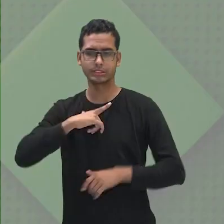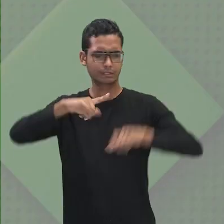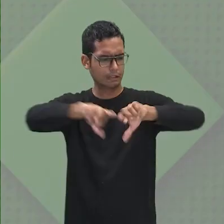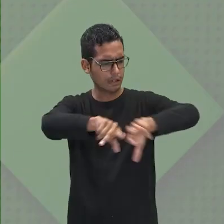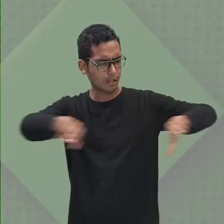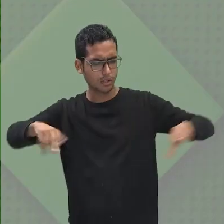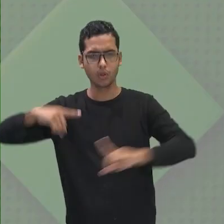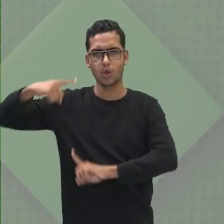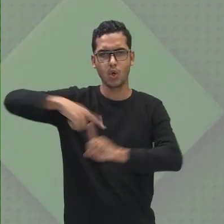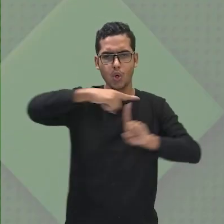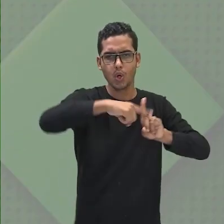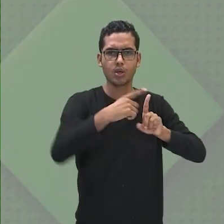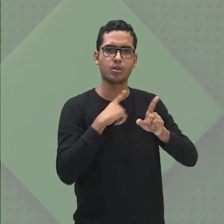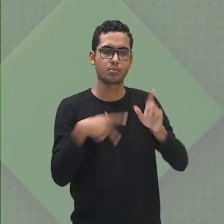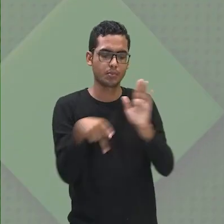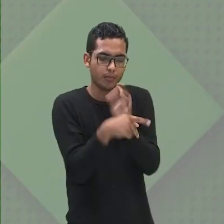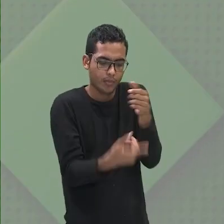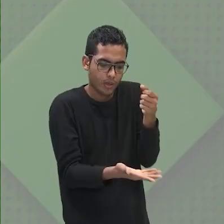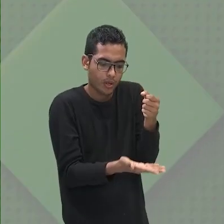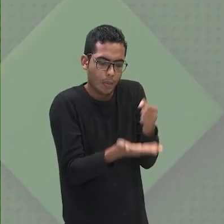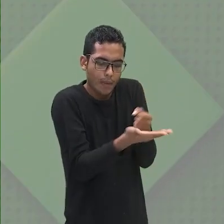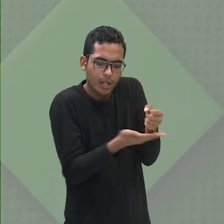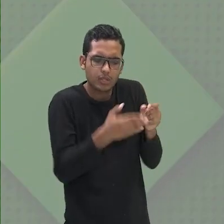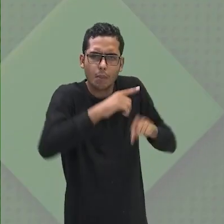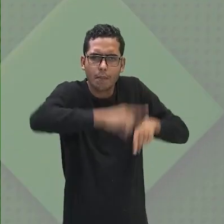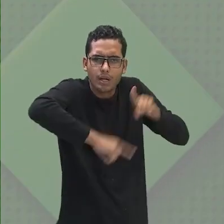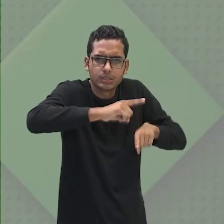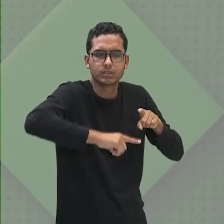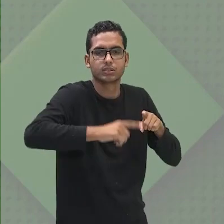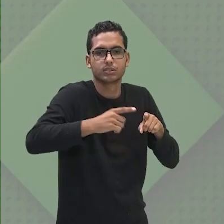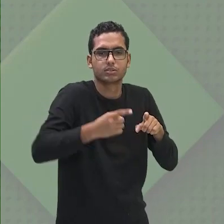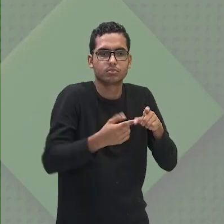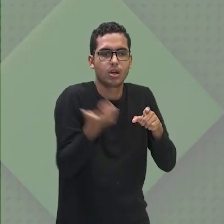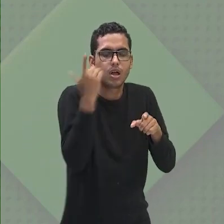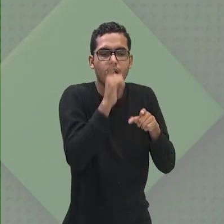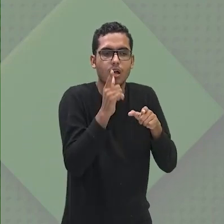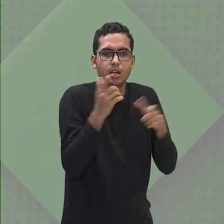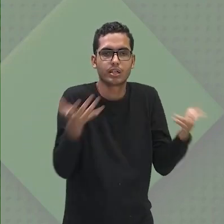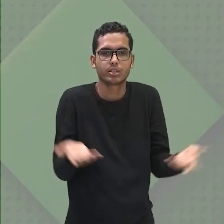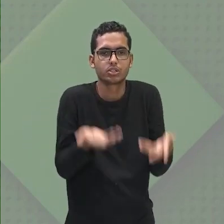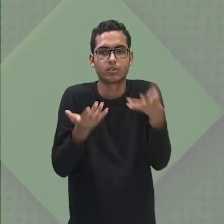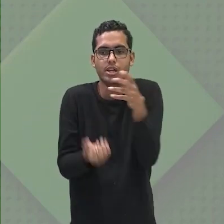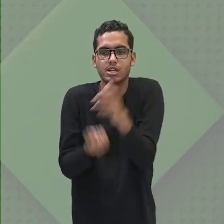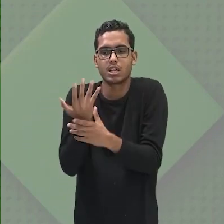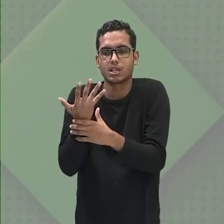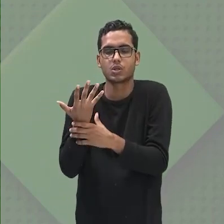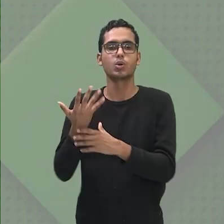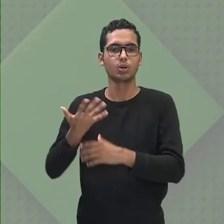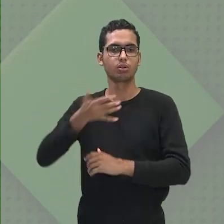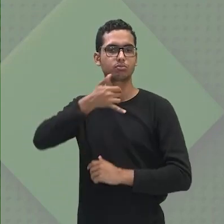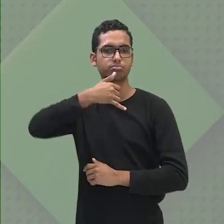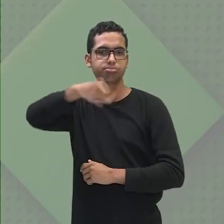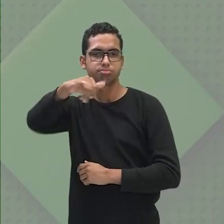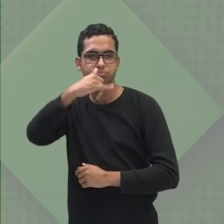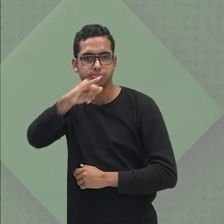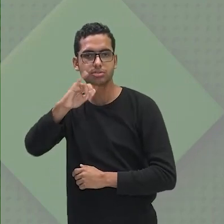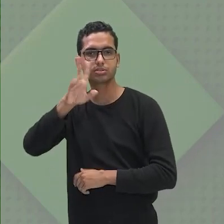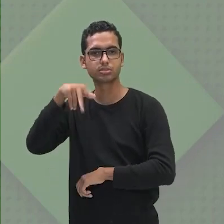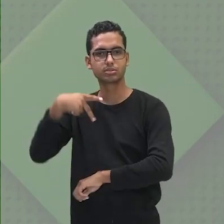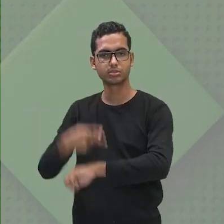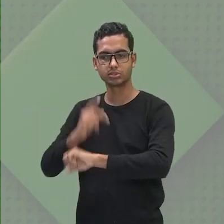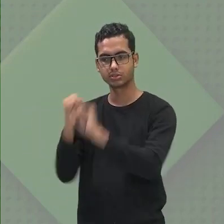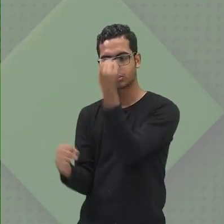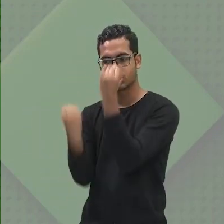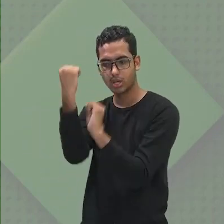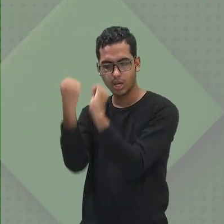as matérias-primas ali para que possa ser gerada energia. E a partir dessas usinas vão ser geradas